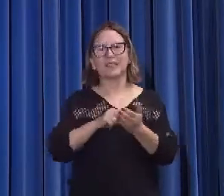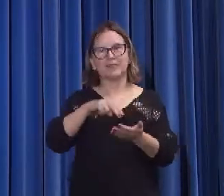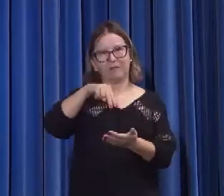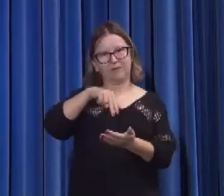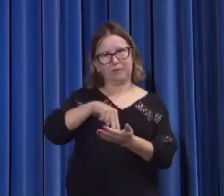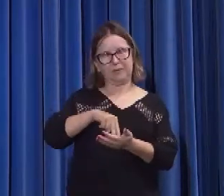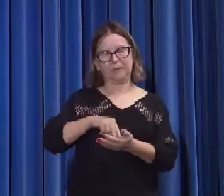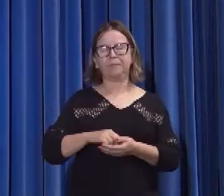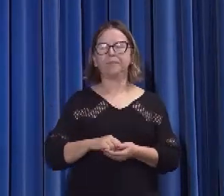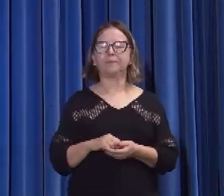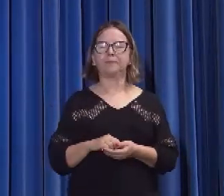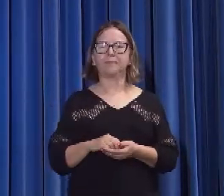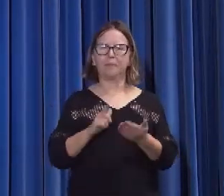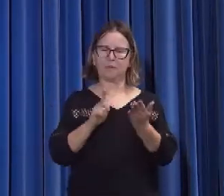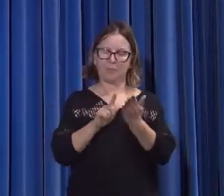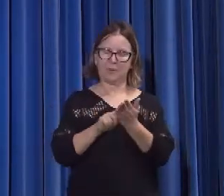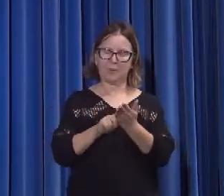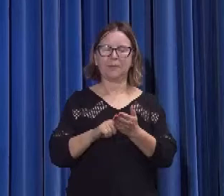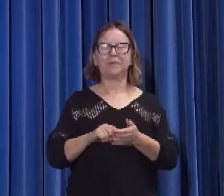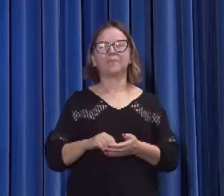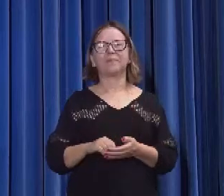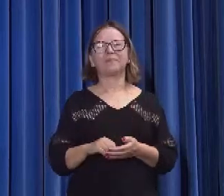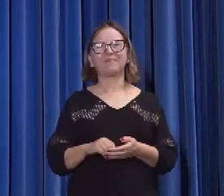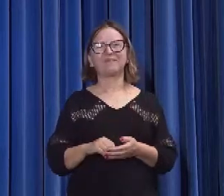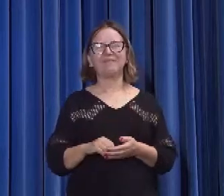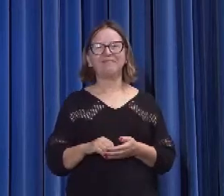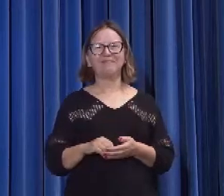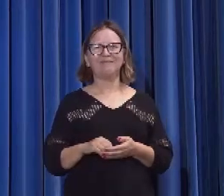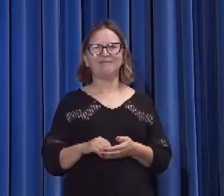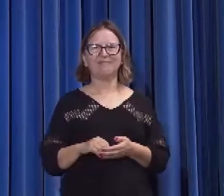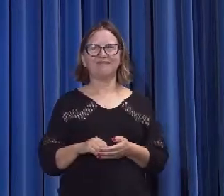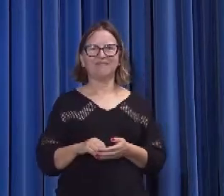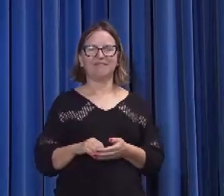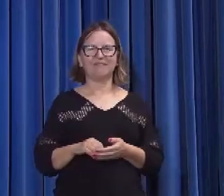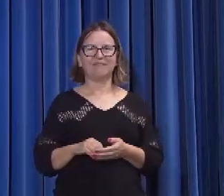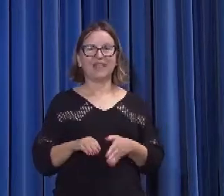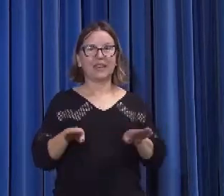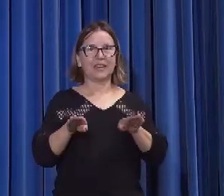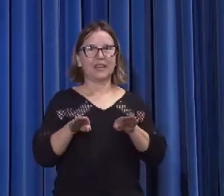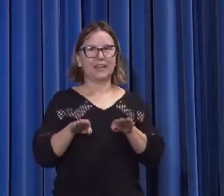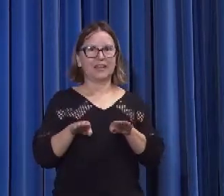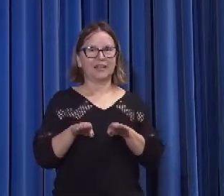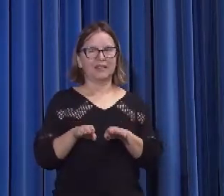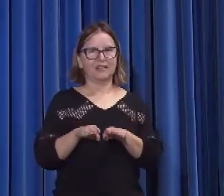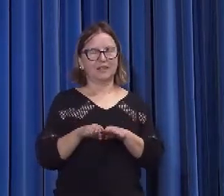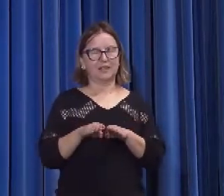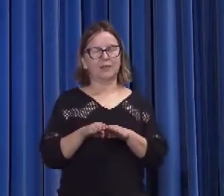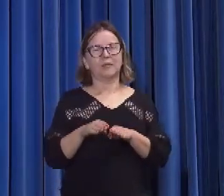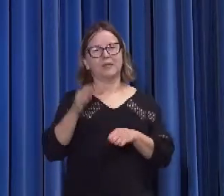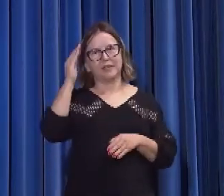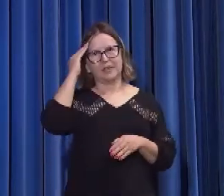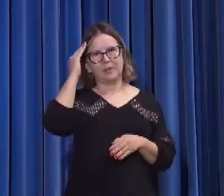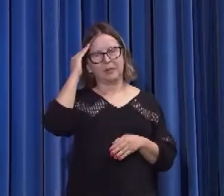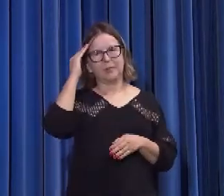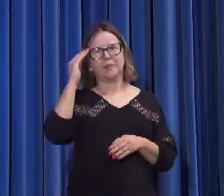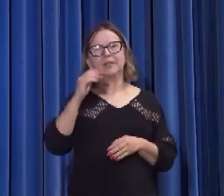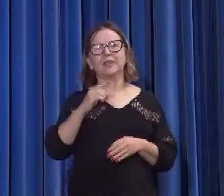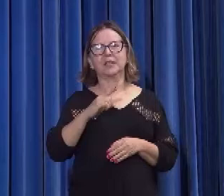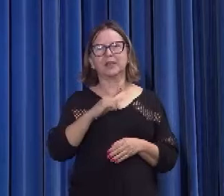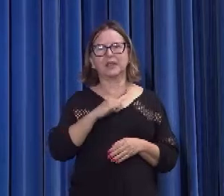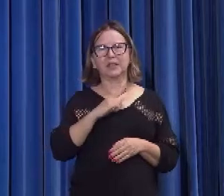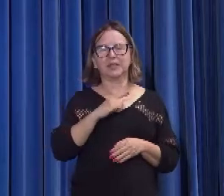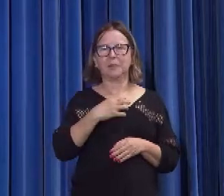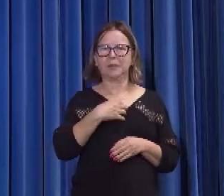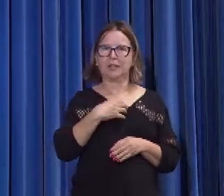Voltando para o boletim, por outro lado, ainda possuímos uma natureza terrena e de fato ainda vivemos neste